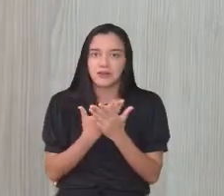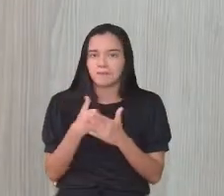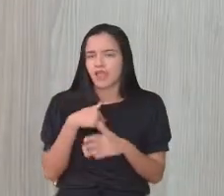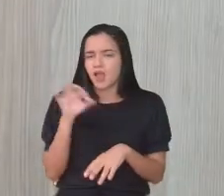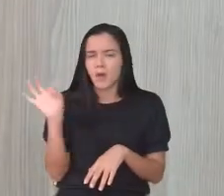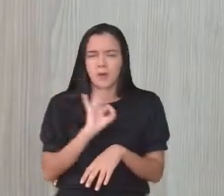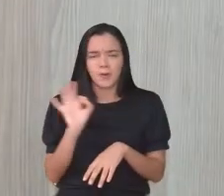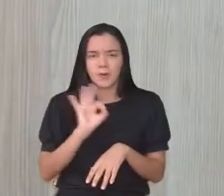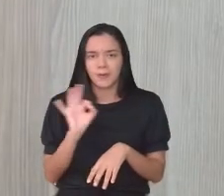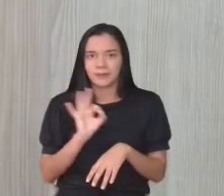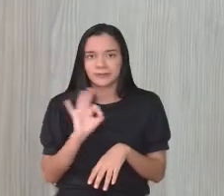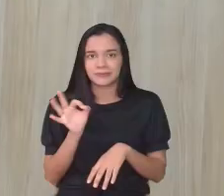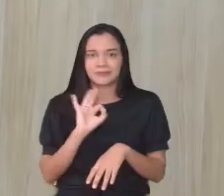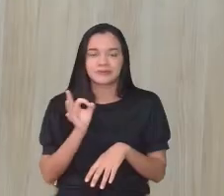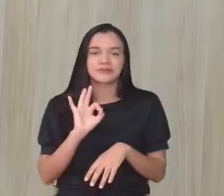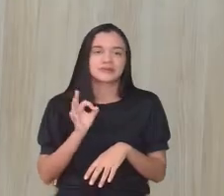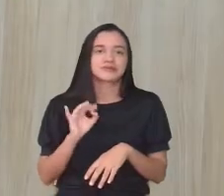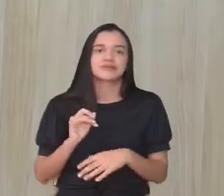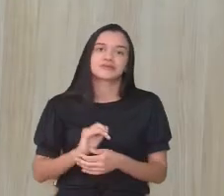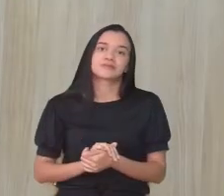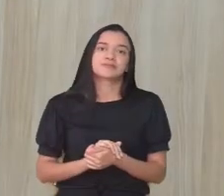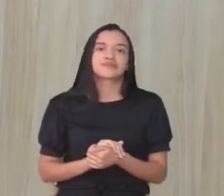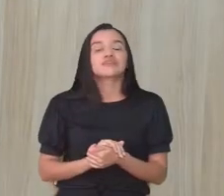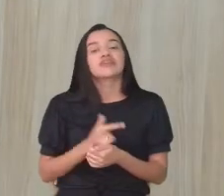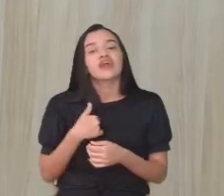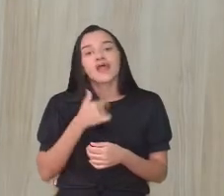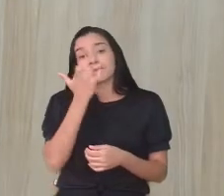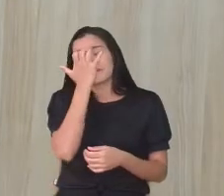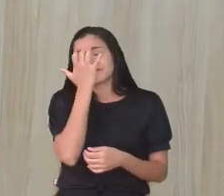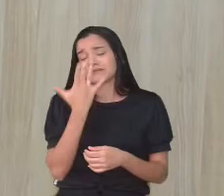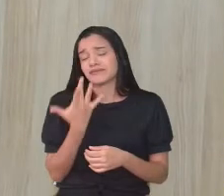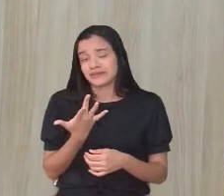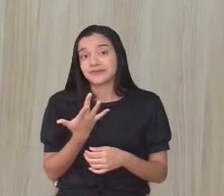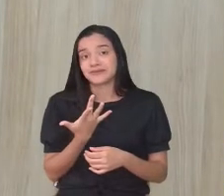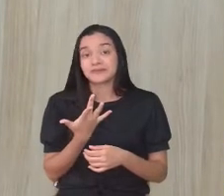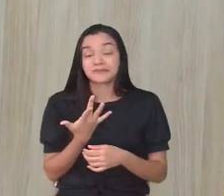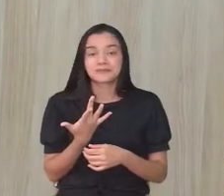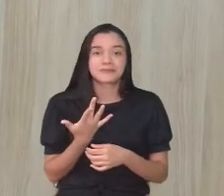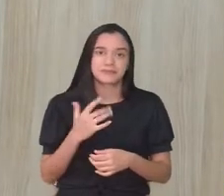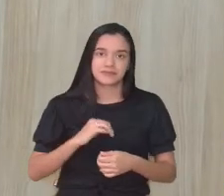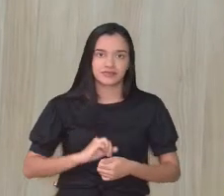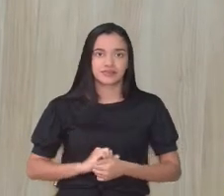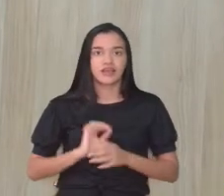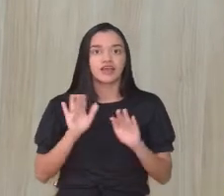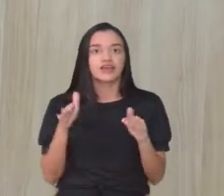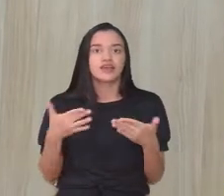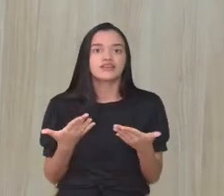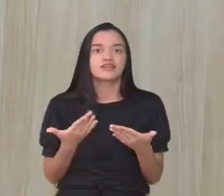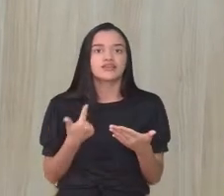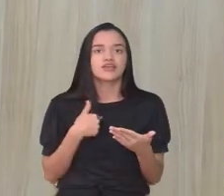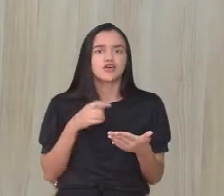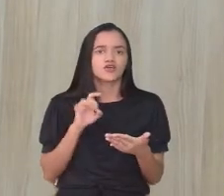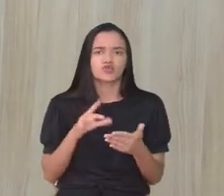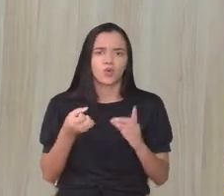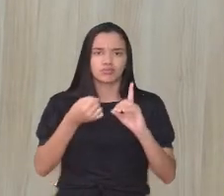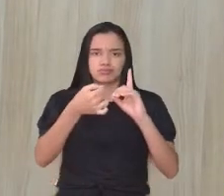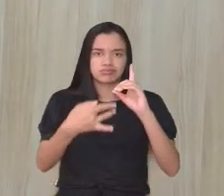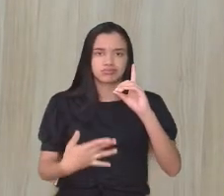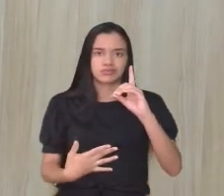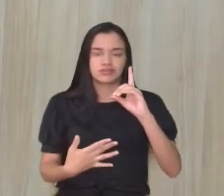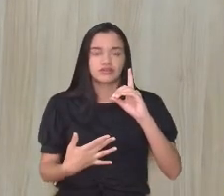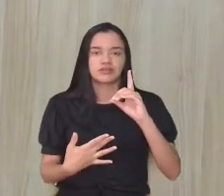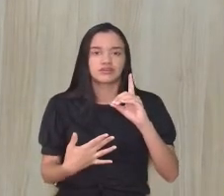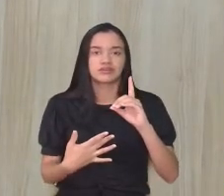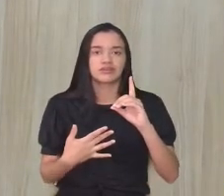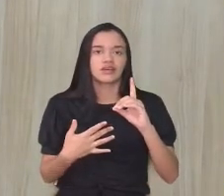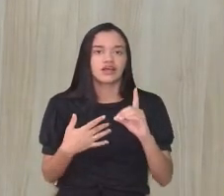Tá Vamos ótimo. usar o mesmo exemplo em todos os narradores. É mais fácil, né? É mais fácil. Até mais fácil. Então, eu vou só descrever a ação. Eu não